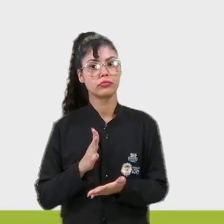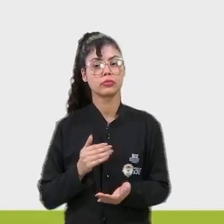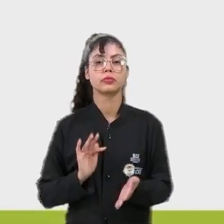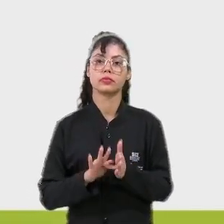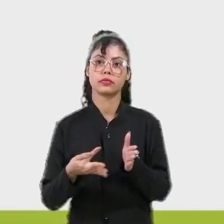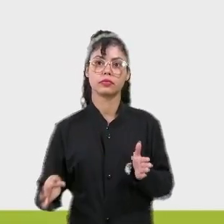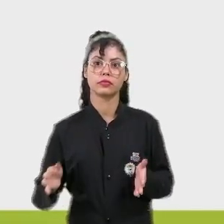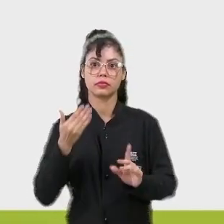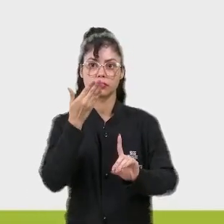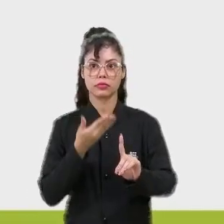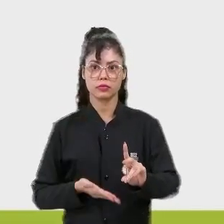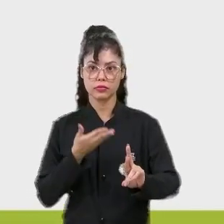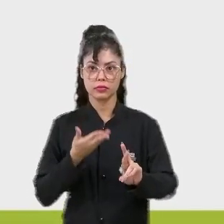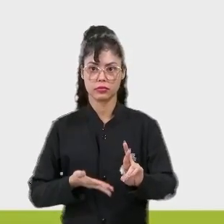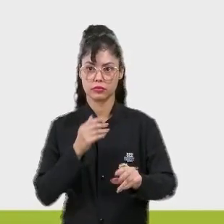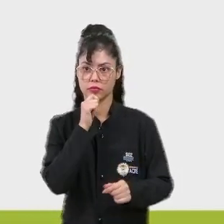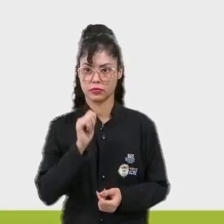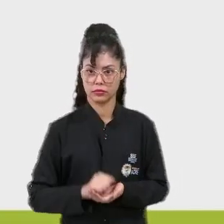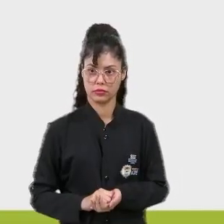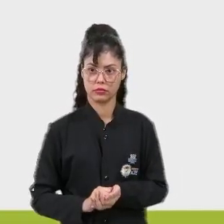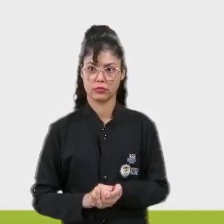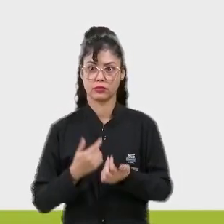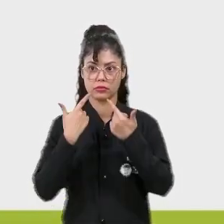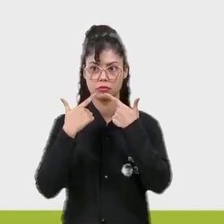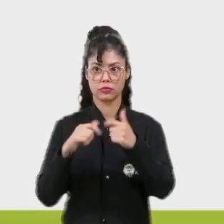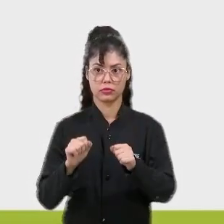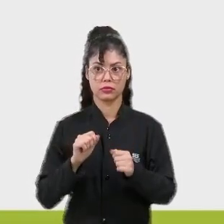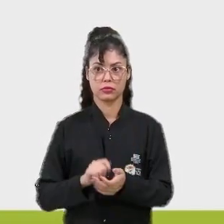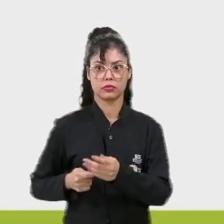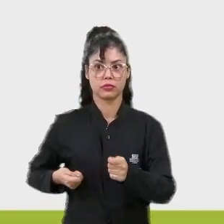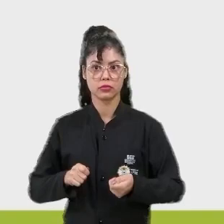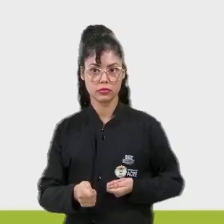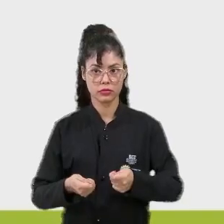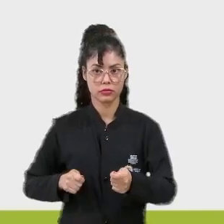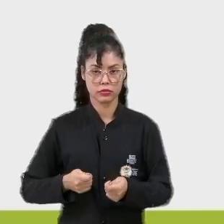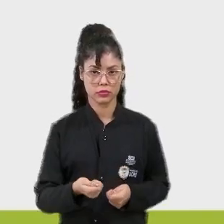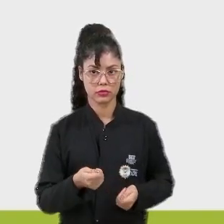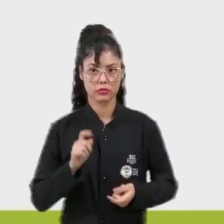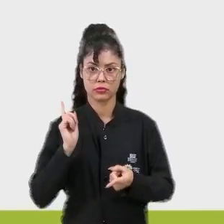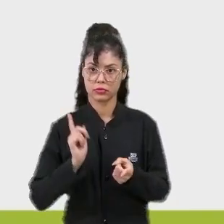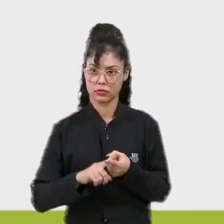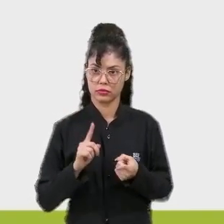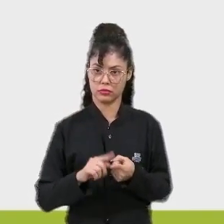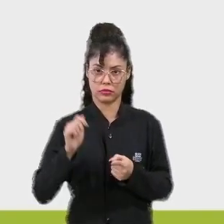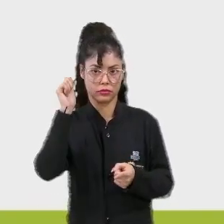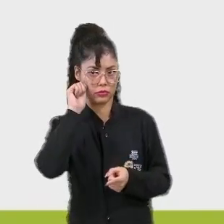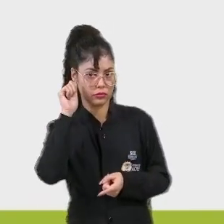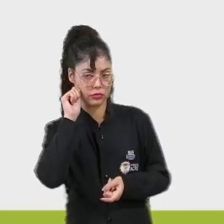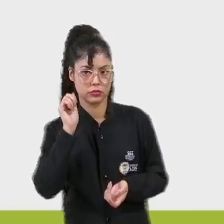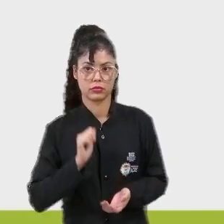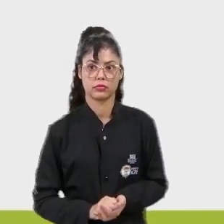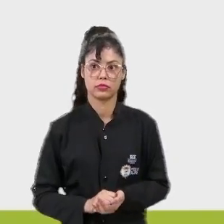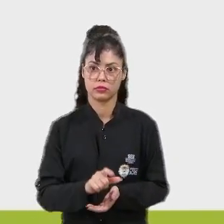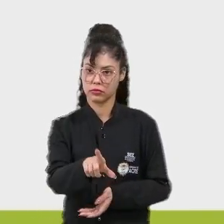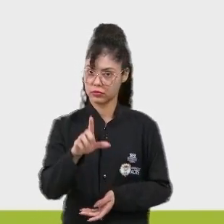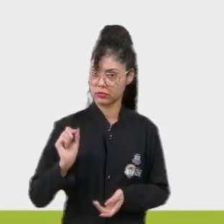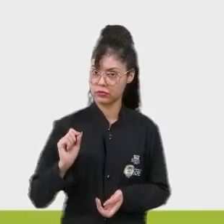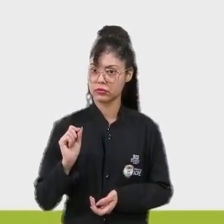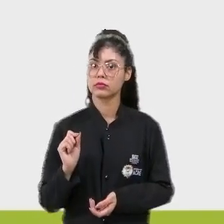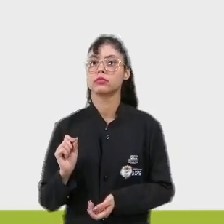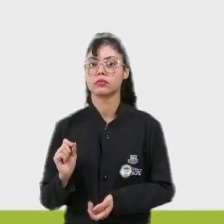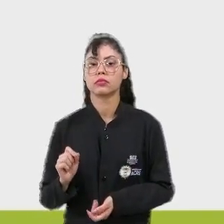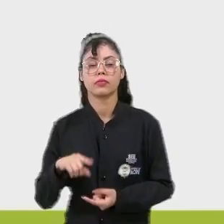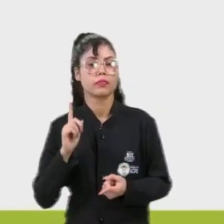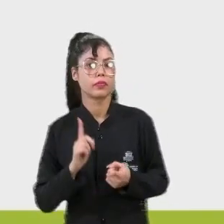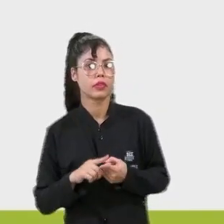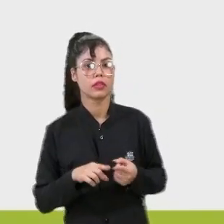função referencial da linguagem predomina porque o autor do texto prioriza.